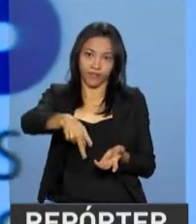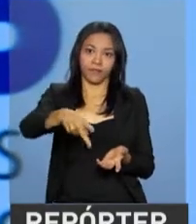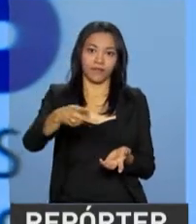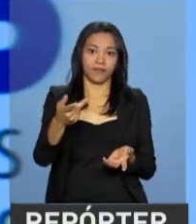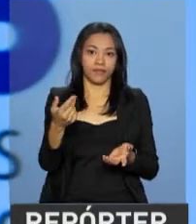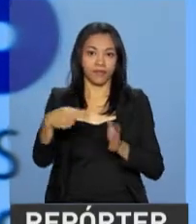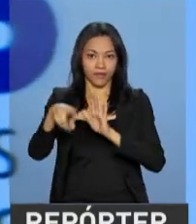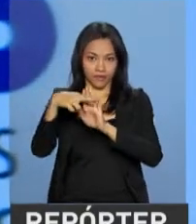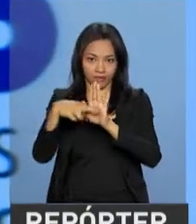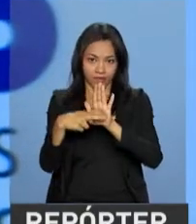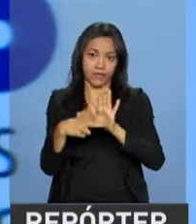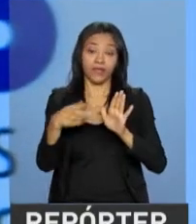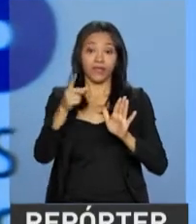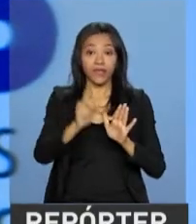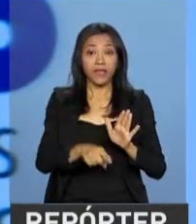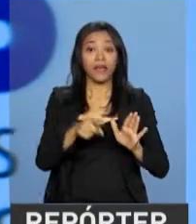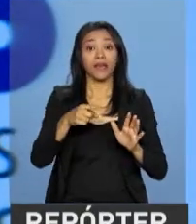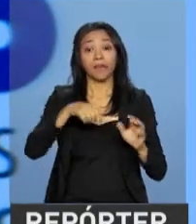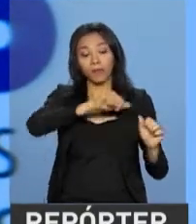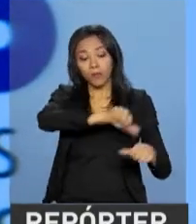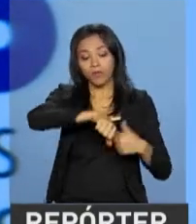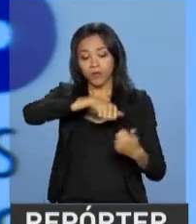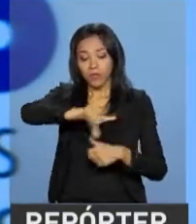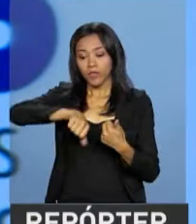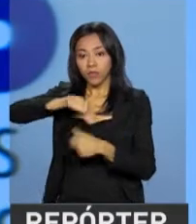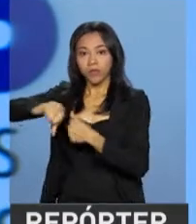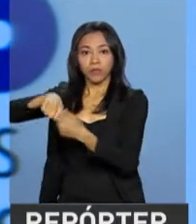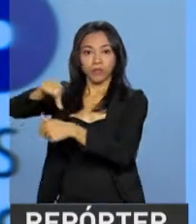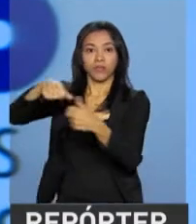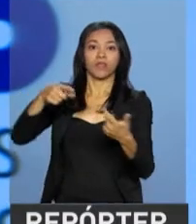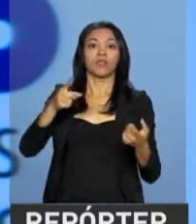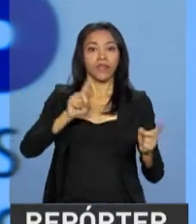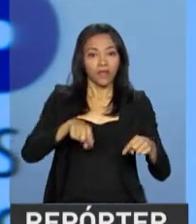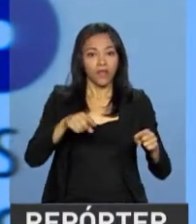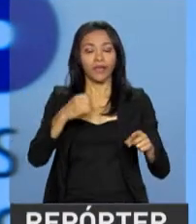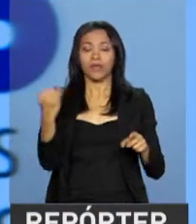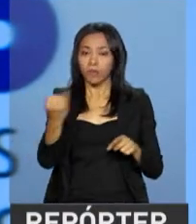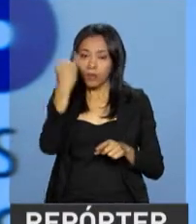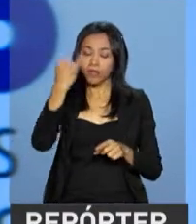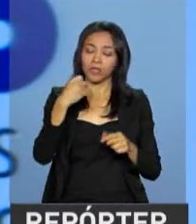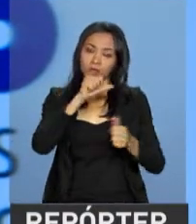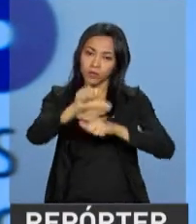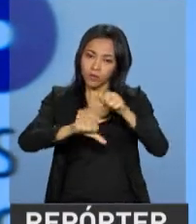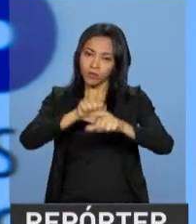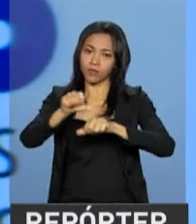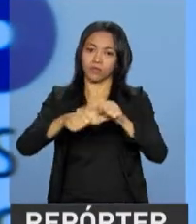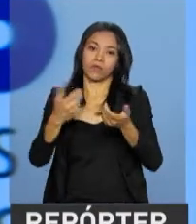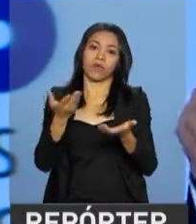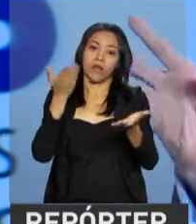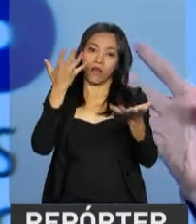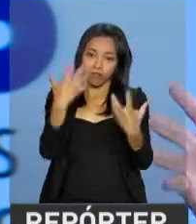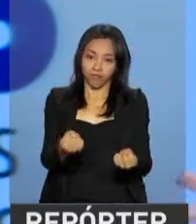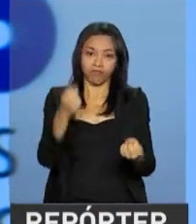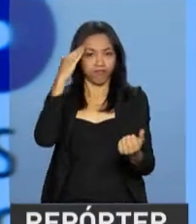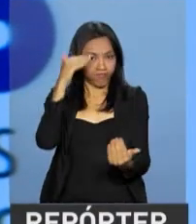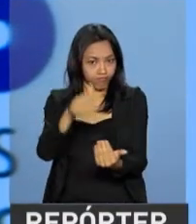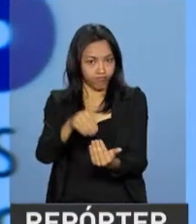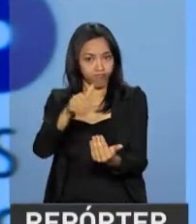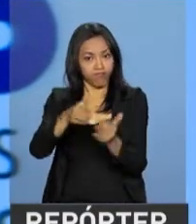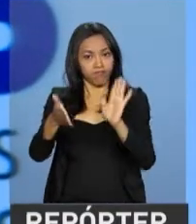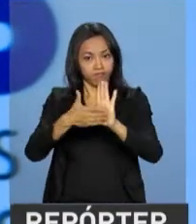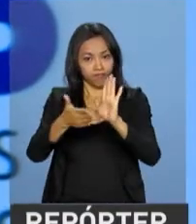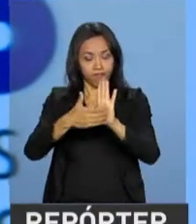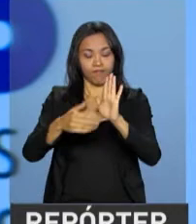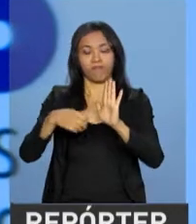de reformas no nosso país mas indispensável para este fechamento e diferentemente do que se alardeia muitas vezes